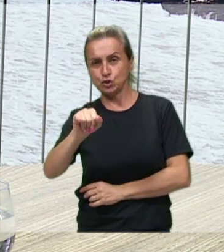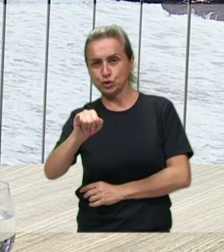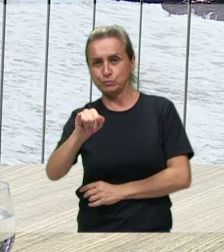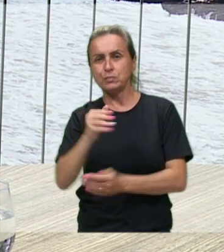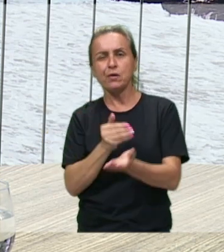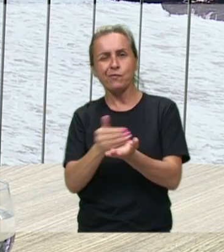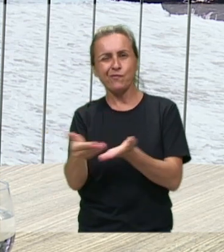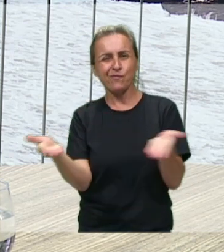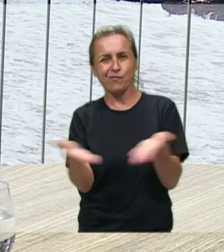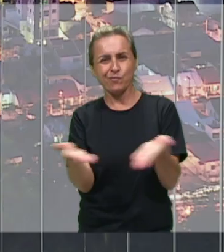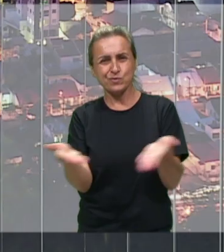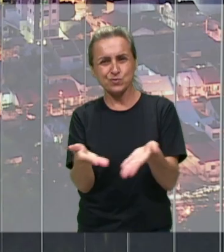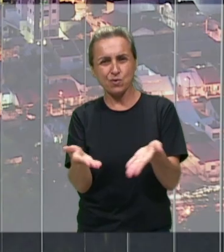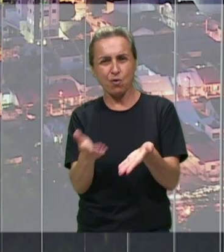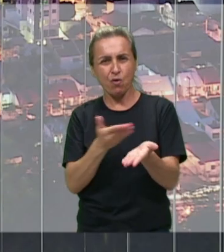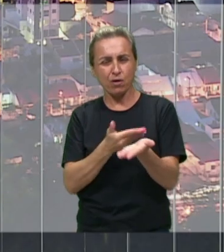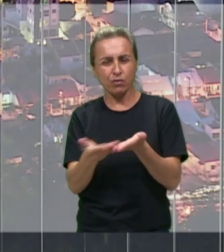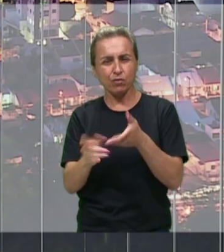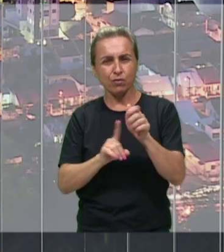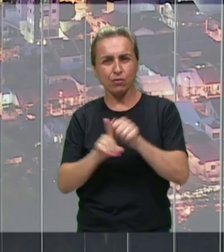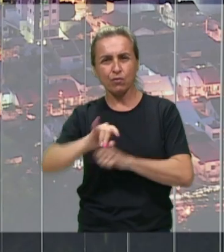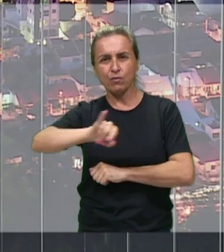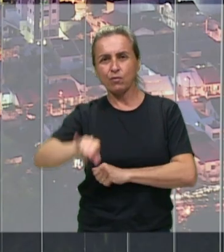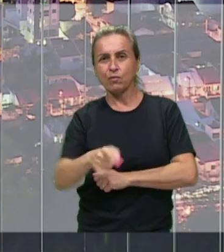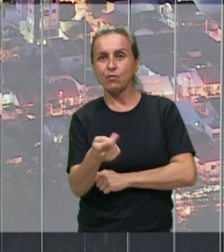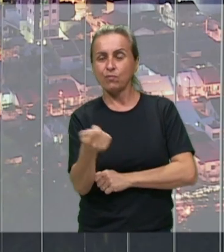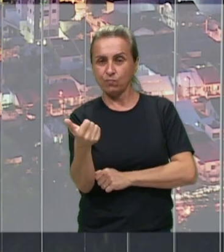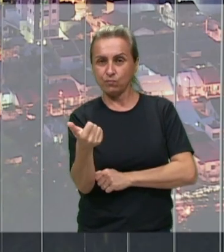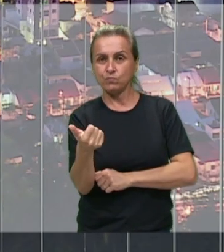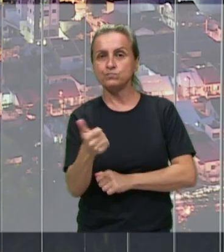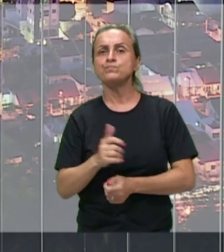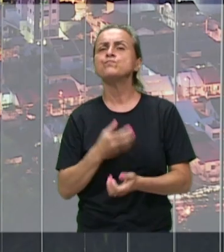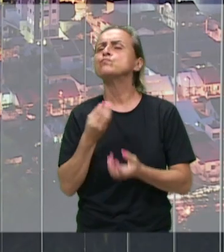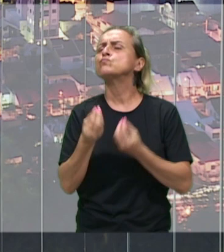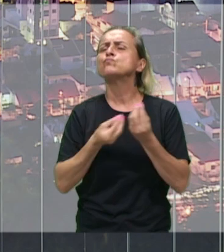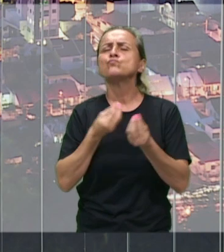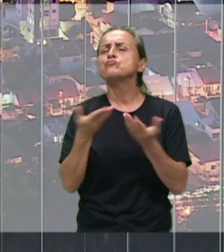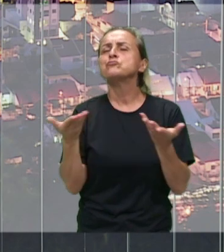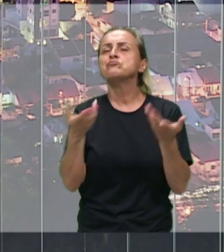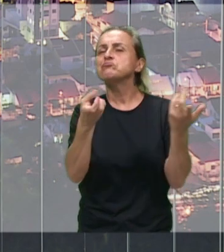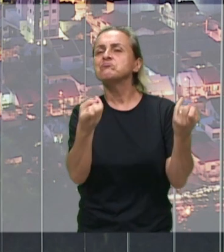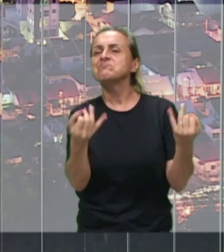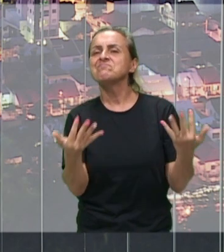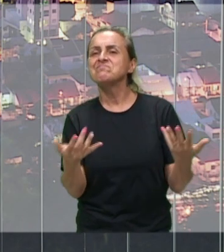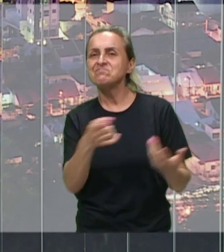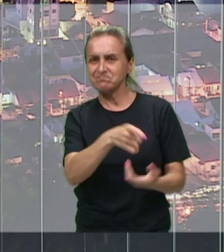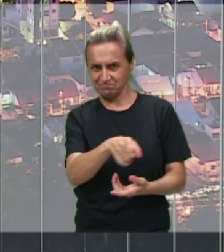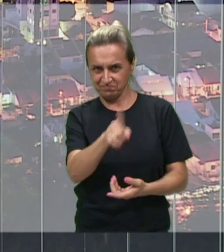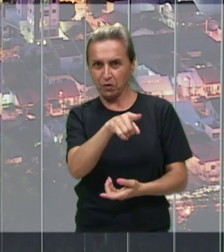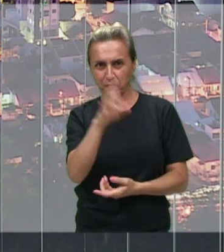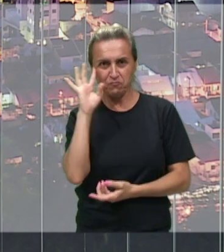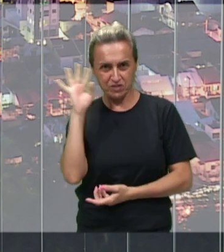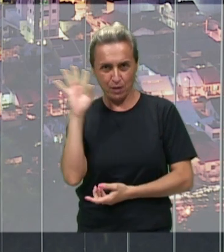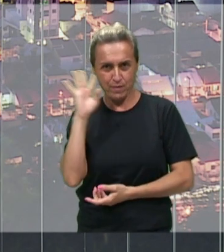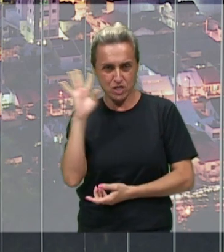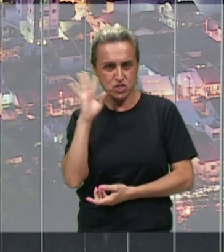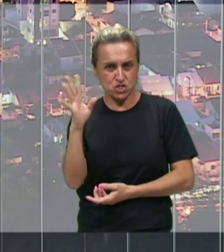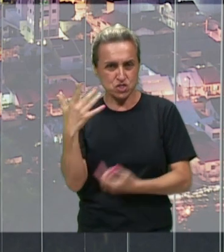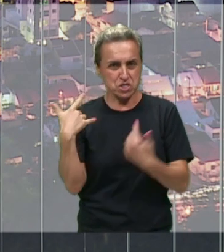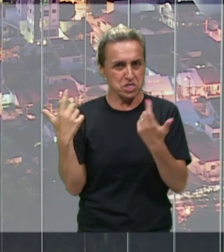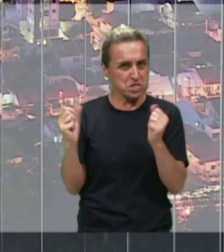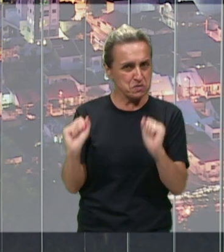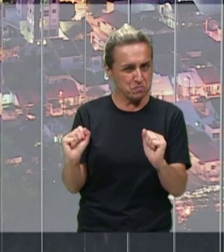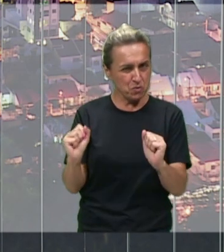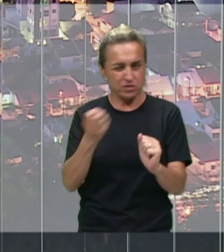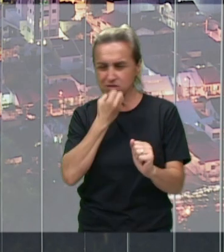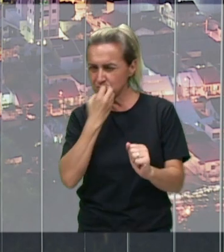também de janeiro. Como é que está isso para ti? Você imagina que possa ser